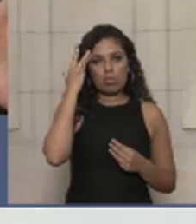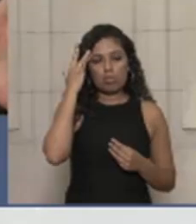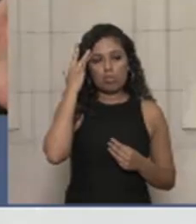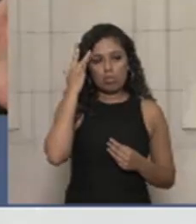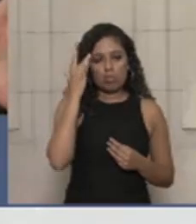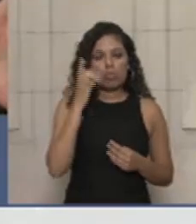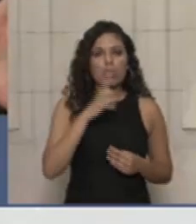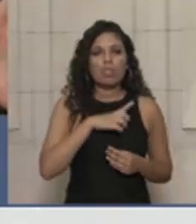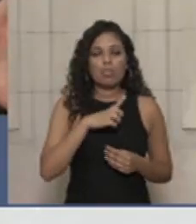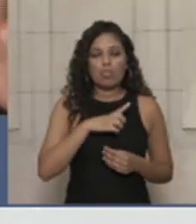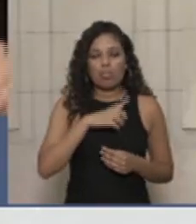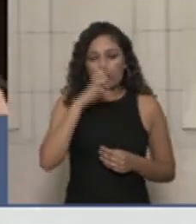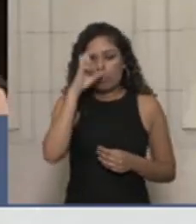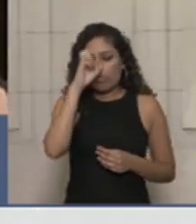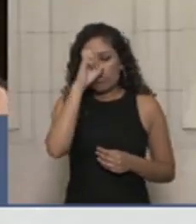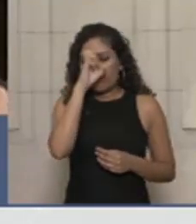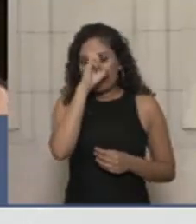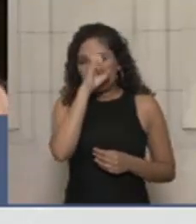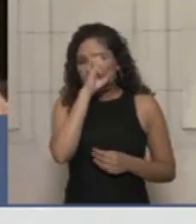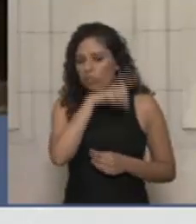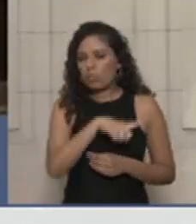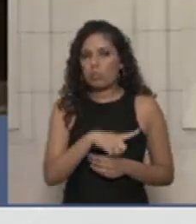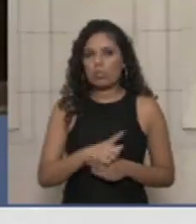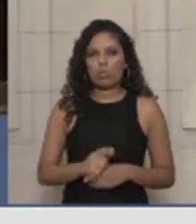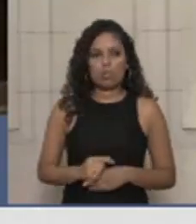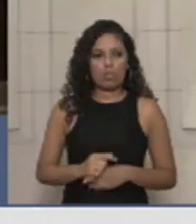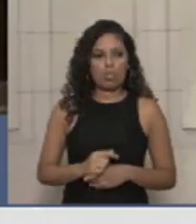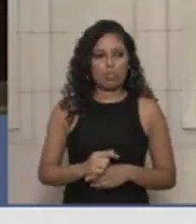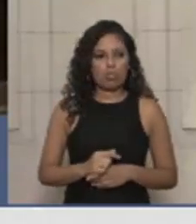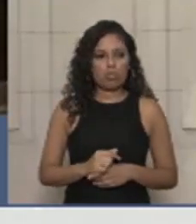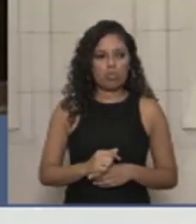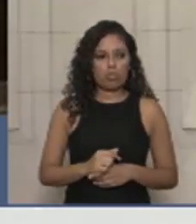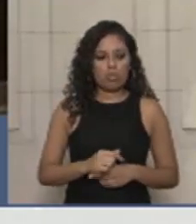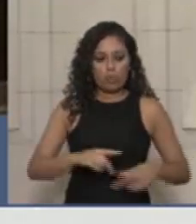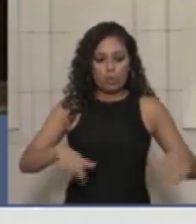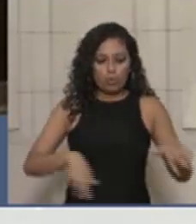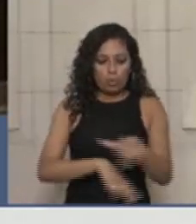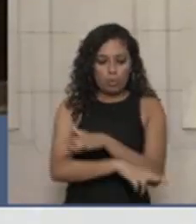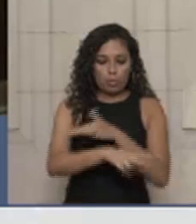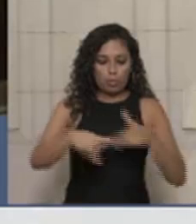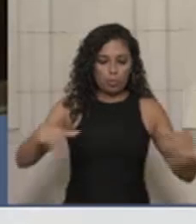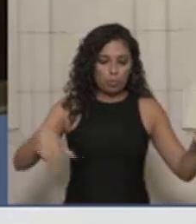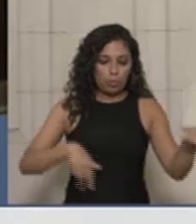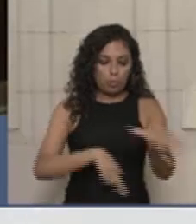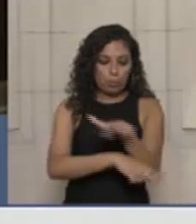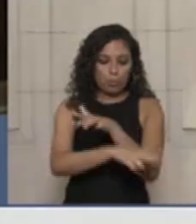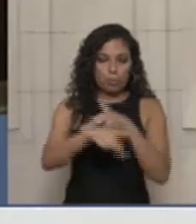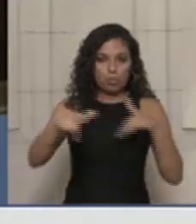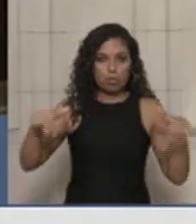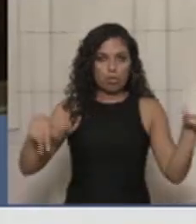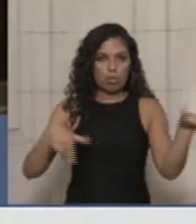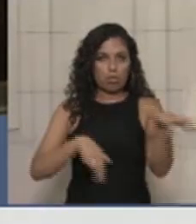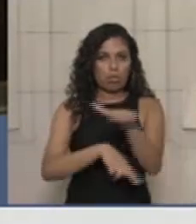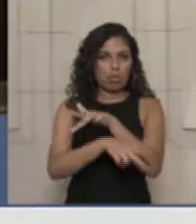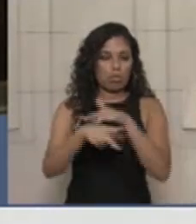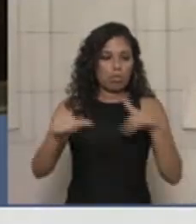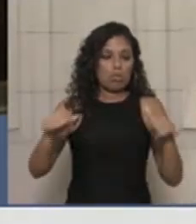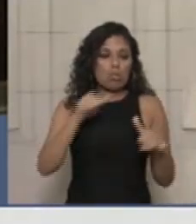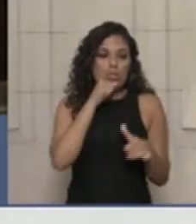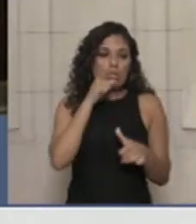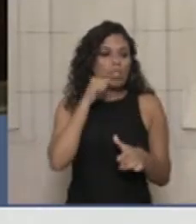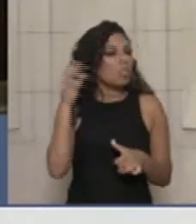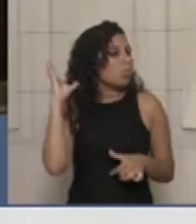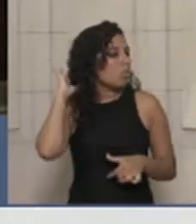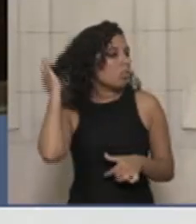têm grande dificuldade de transitar no meio público sem os